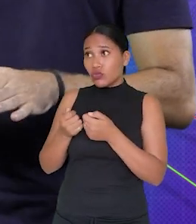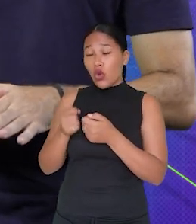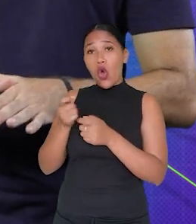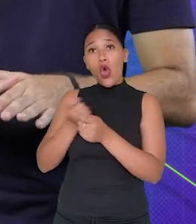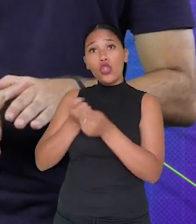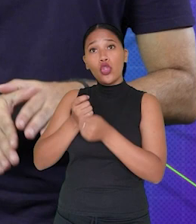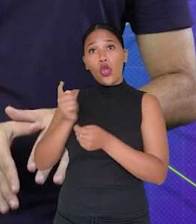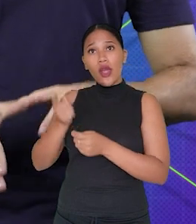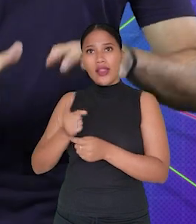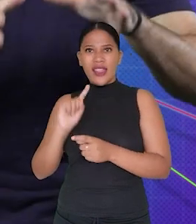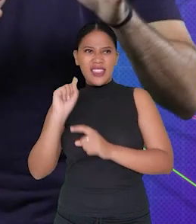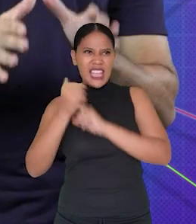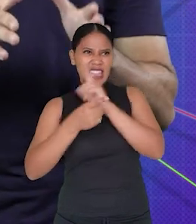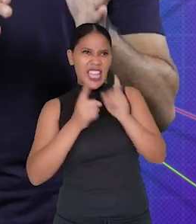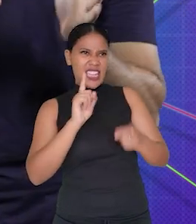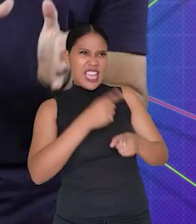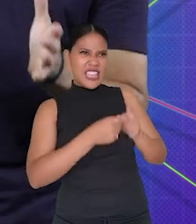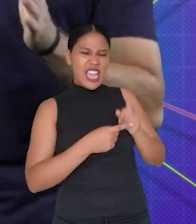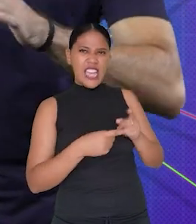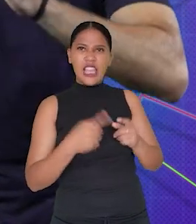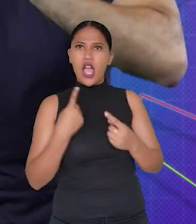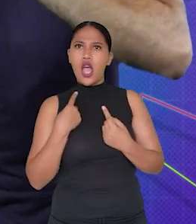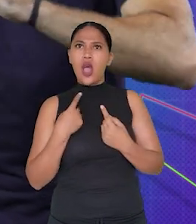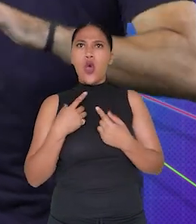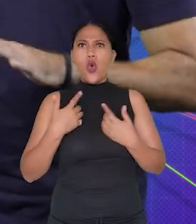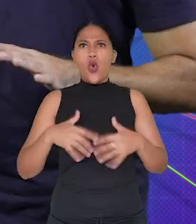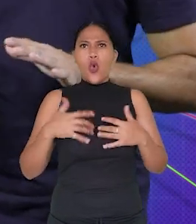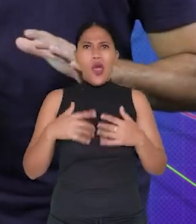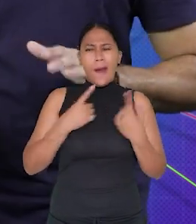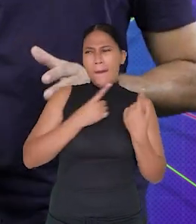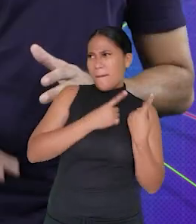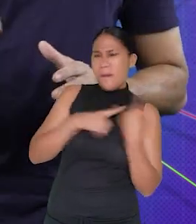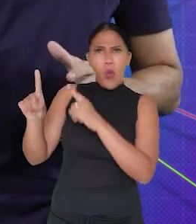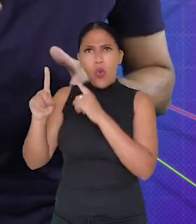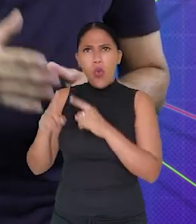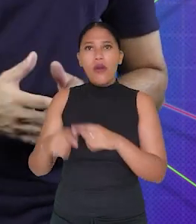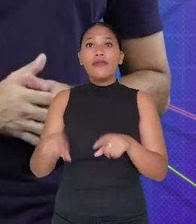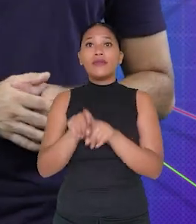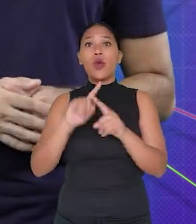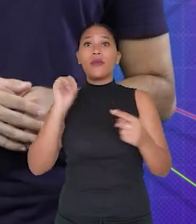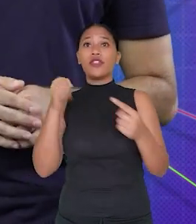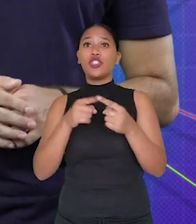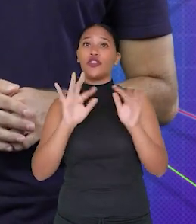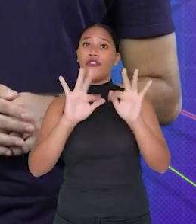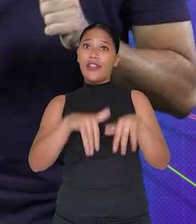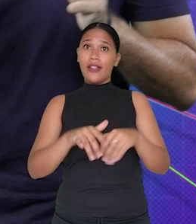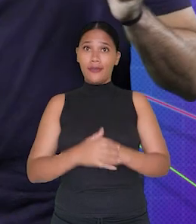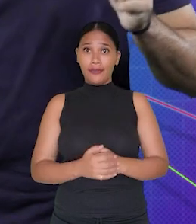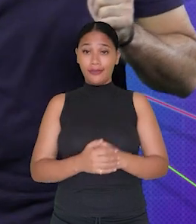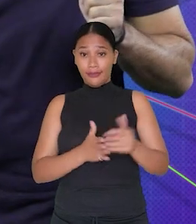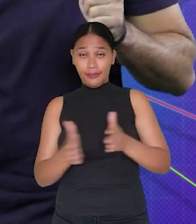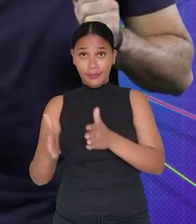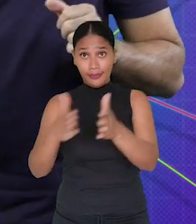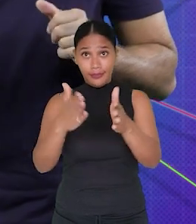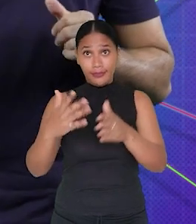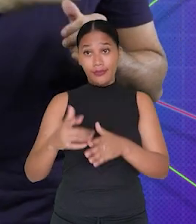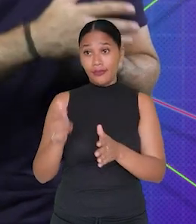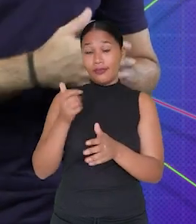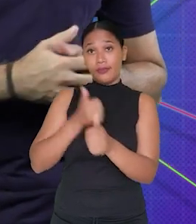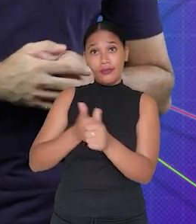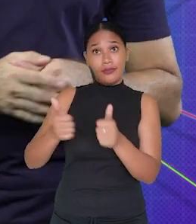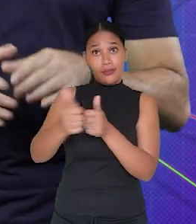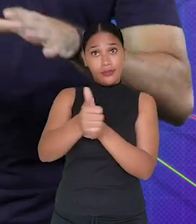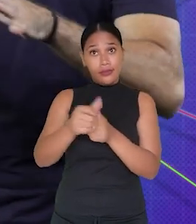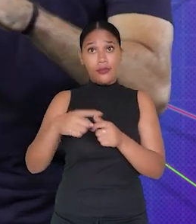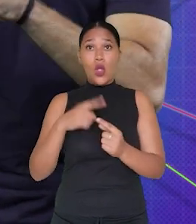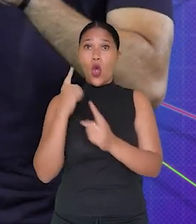precisa derrotar inimigos e superar desafios em um mundo hostil e perigoso, para chegar ao objetivo final. Em sua jornada, o